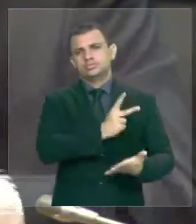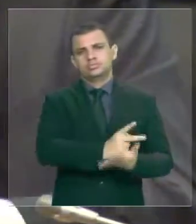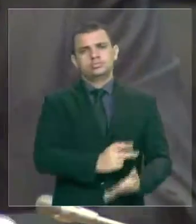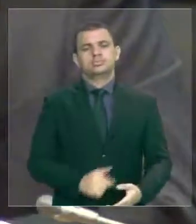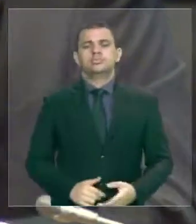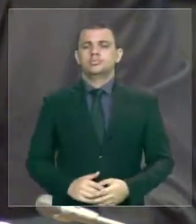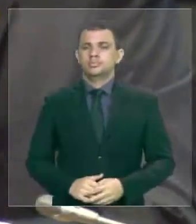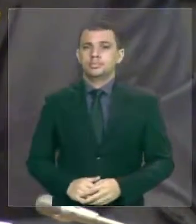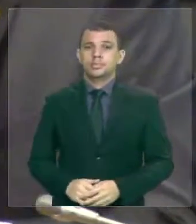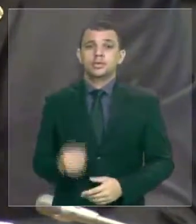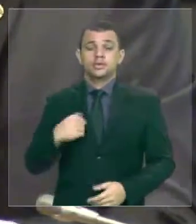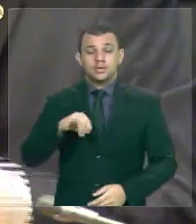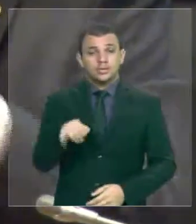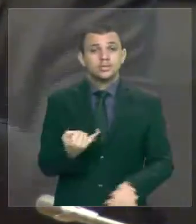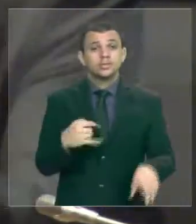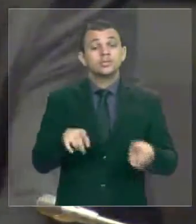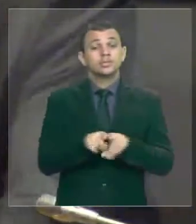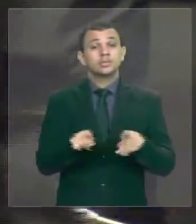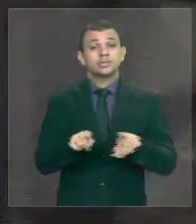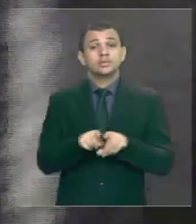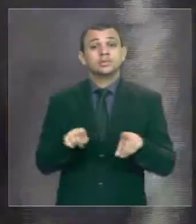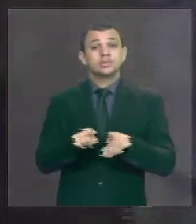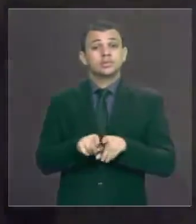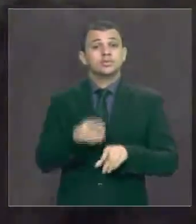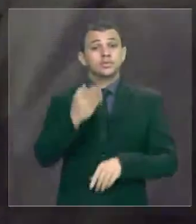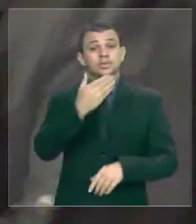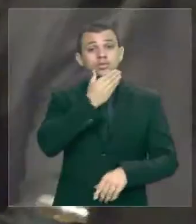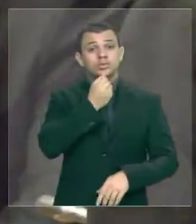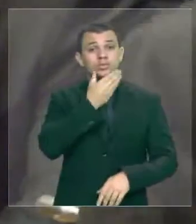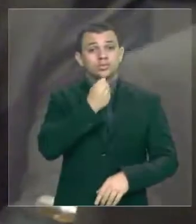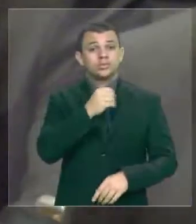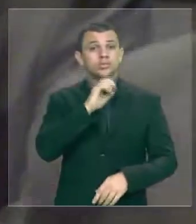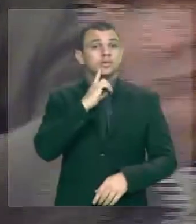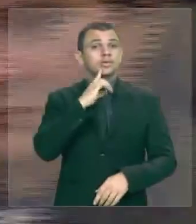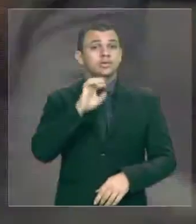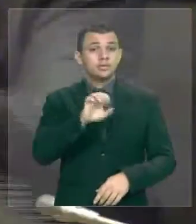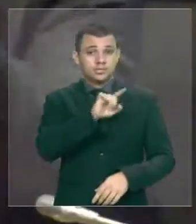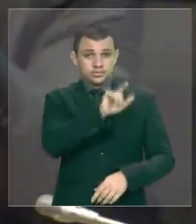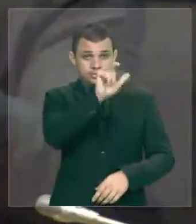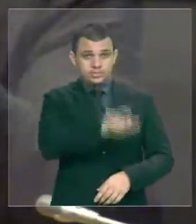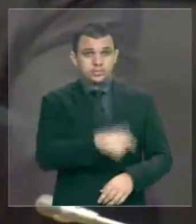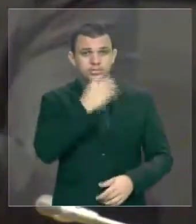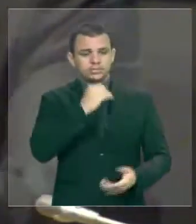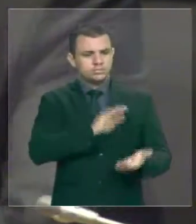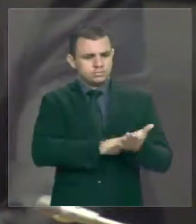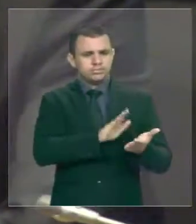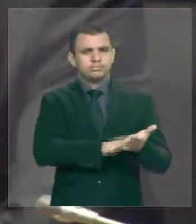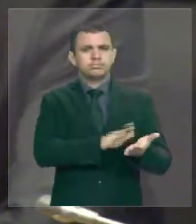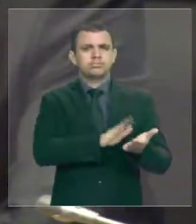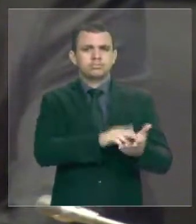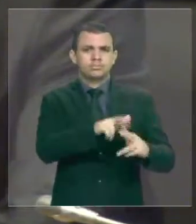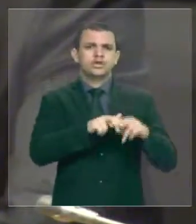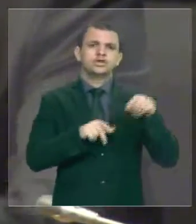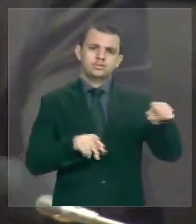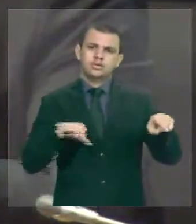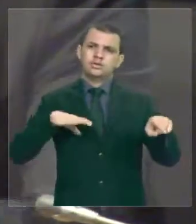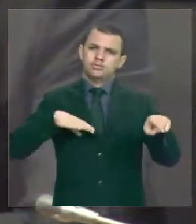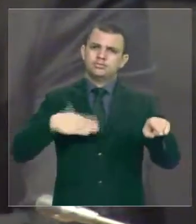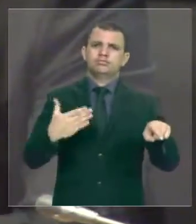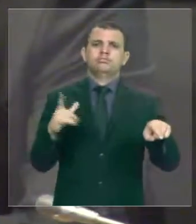a oportunidade para parabenizar o prefeito Edivaldo Holanda Júnior, que teve a coragem